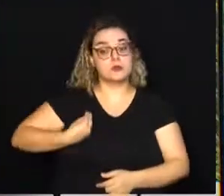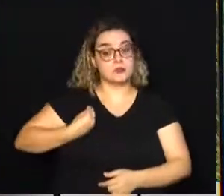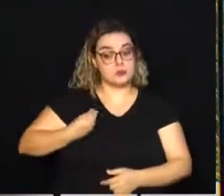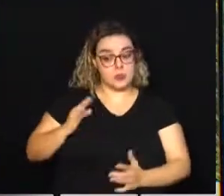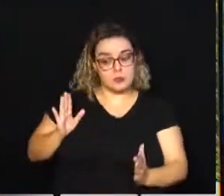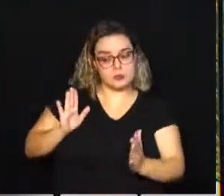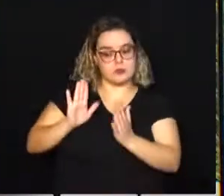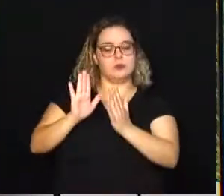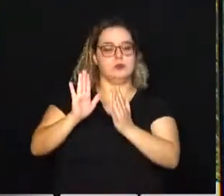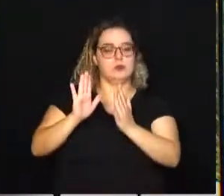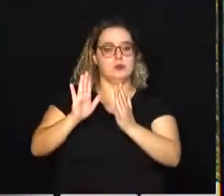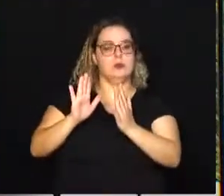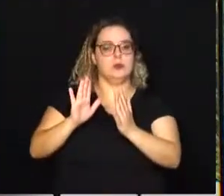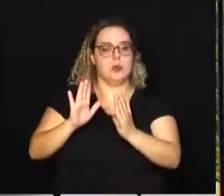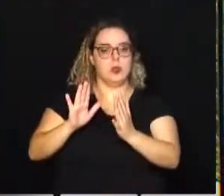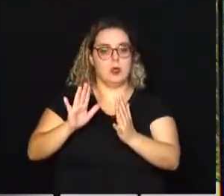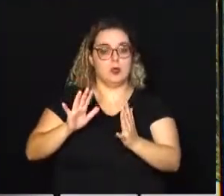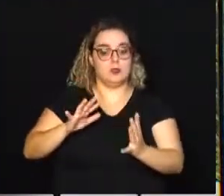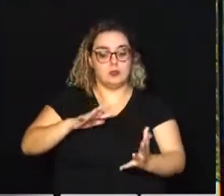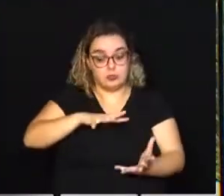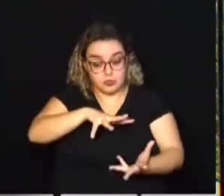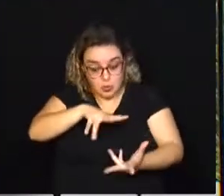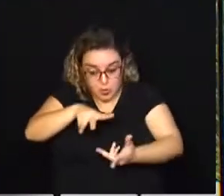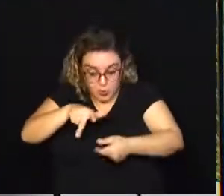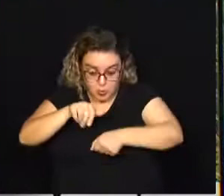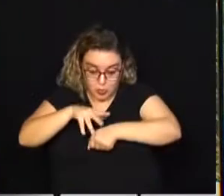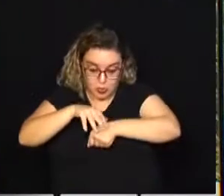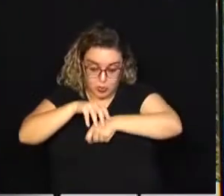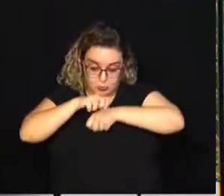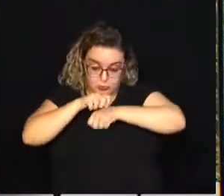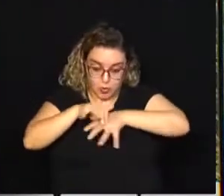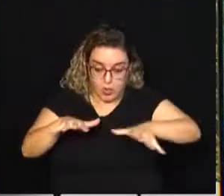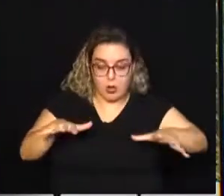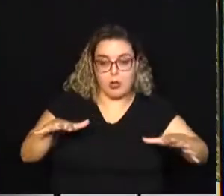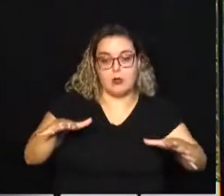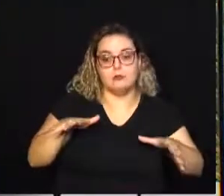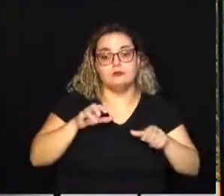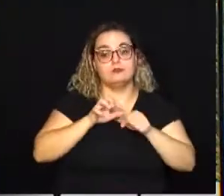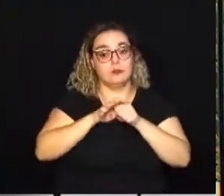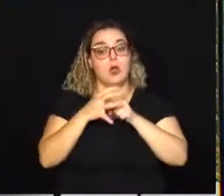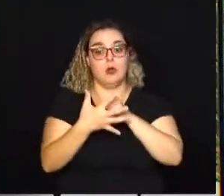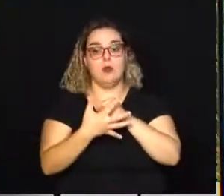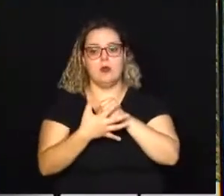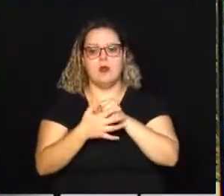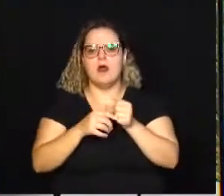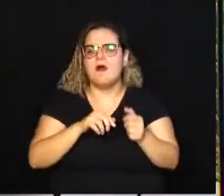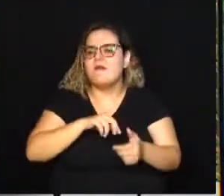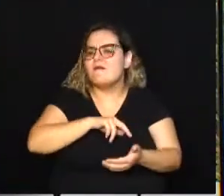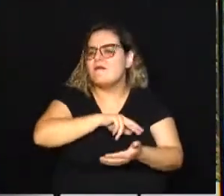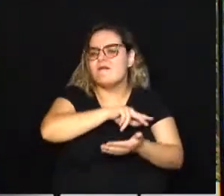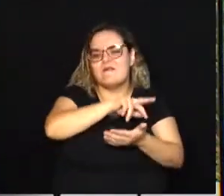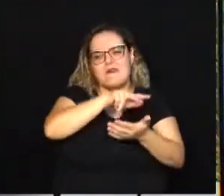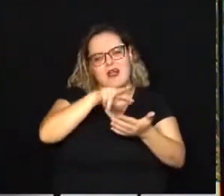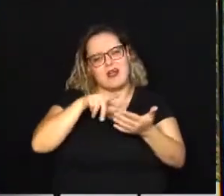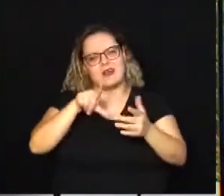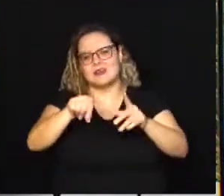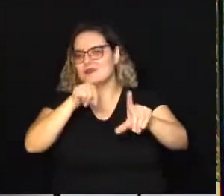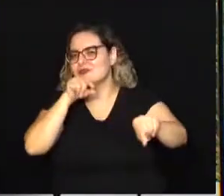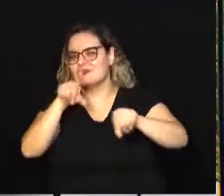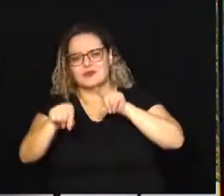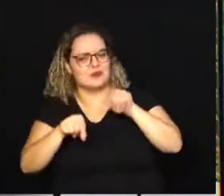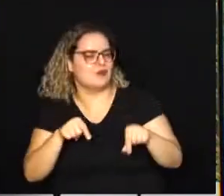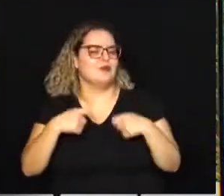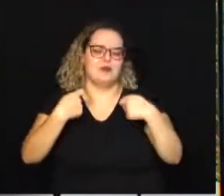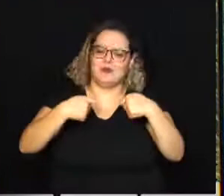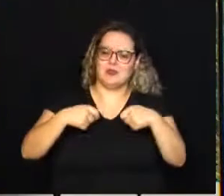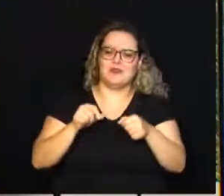né, desse tamanho que é a pandemia da Covid-19, são várias medidas que têm que ser tomadas, assim, do âmbito, né,